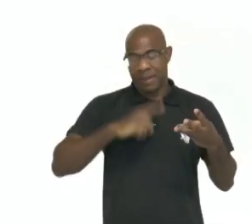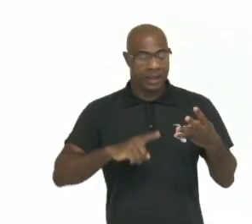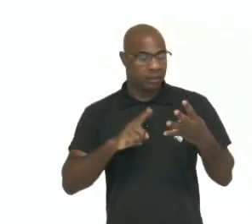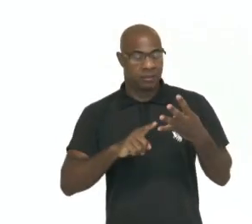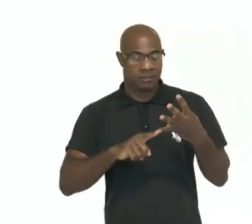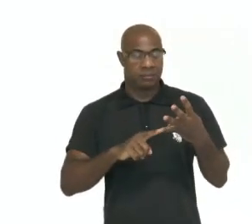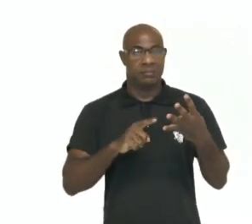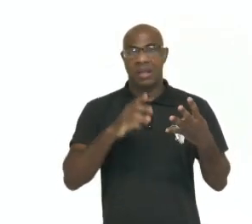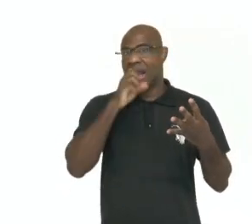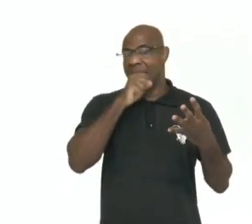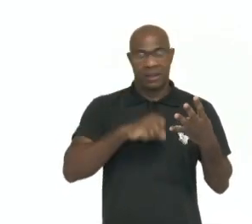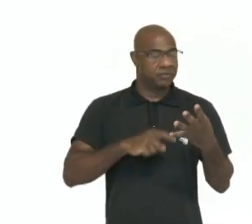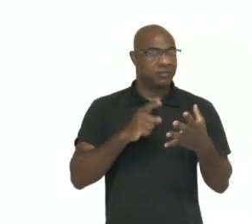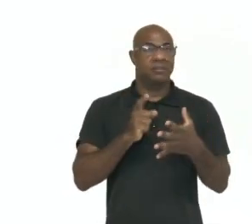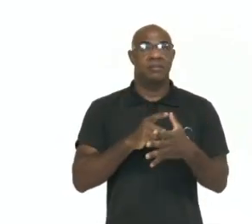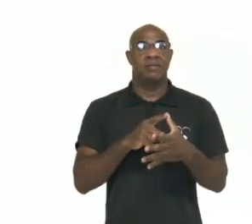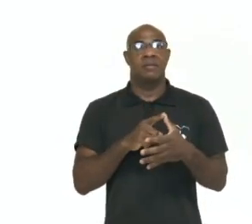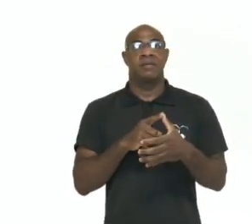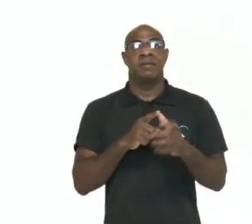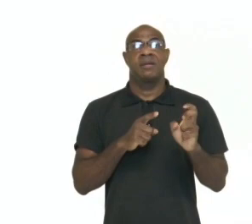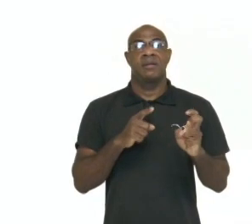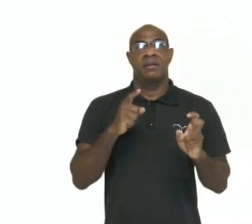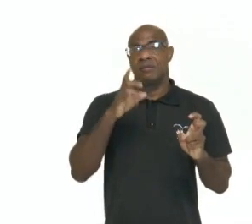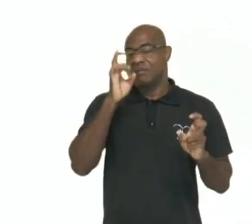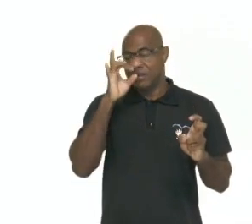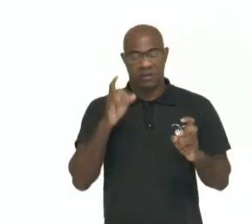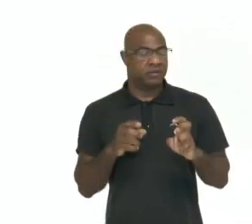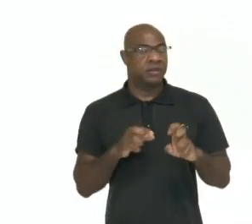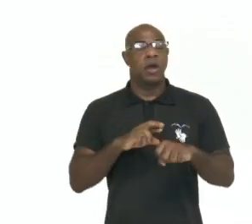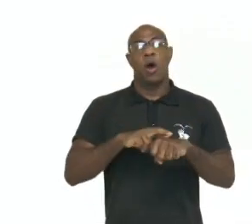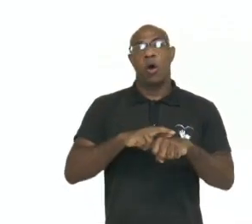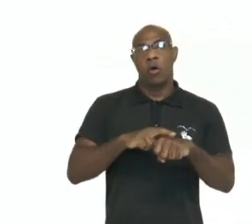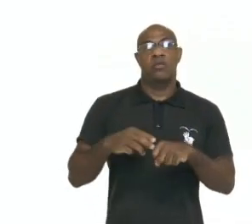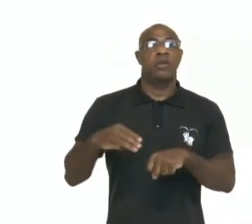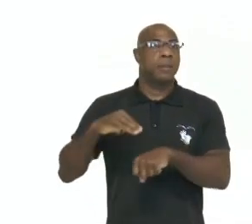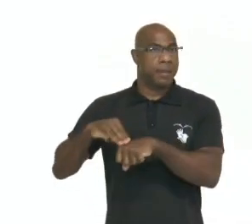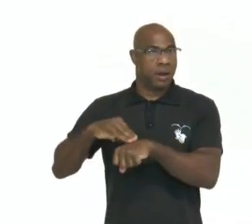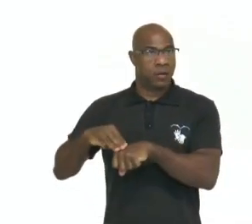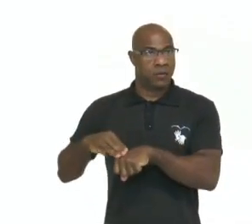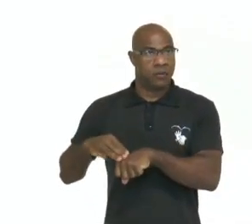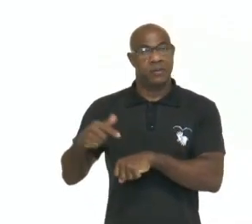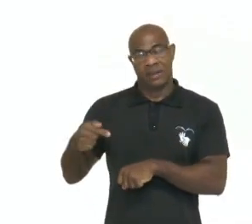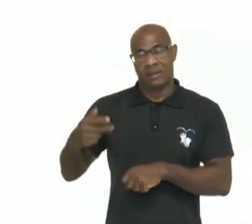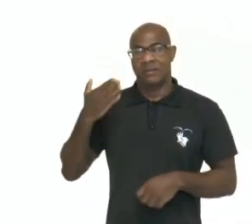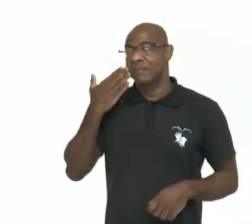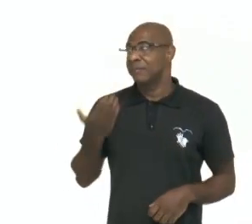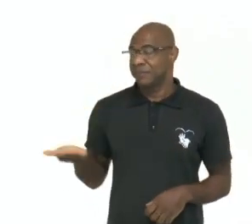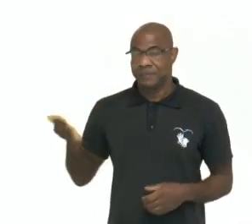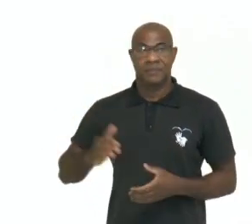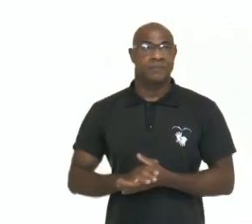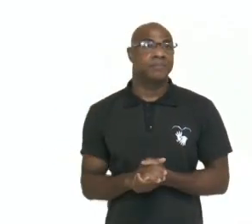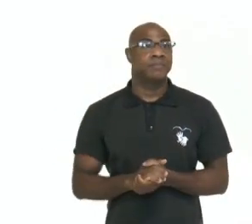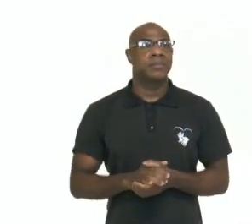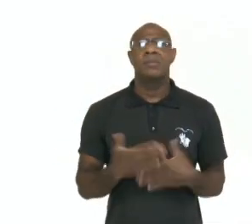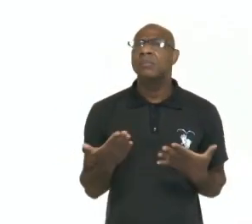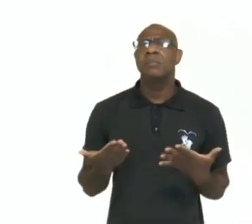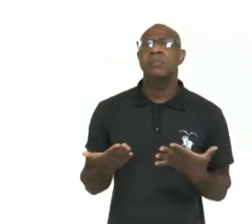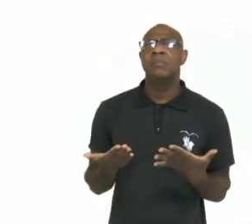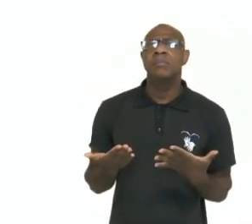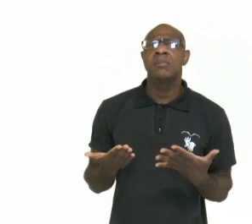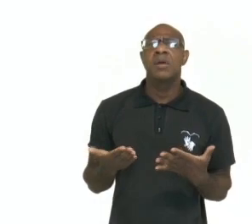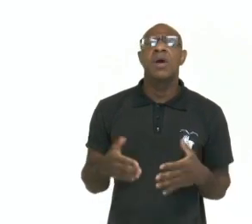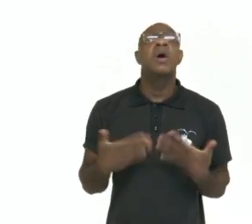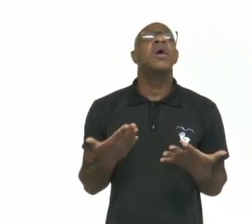amarela, laranja, verde, roxa e marrom. E agora vem o questionamento. Mas afinal, quais são